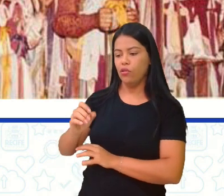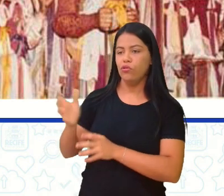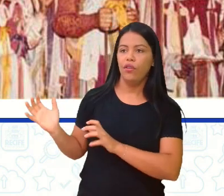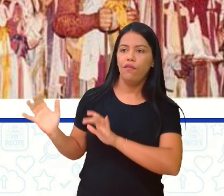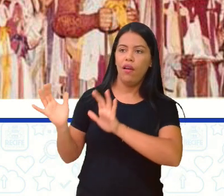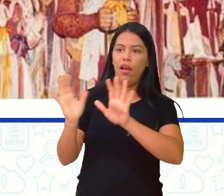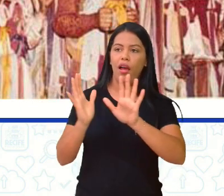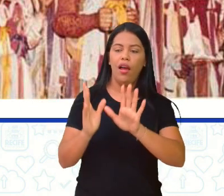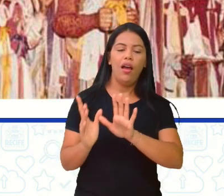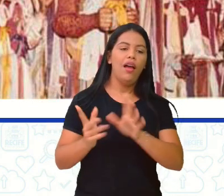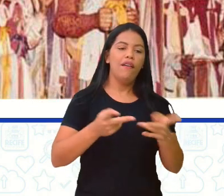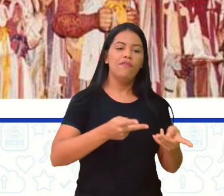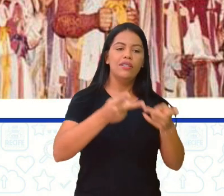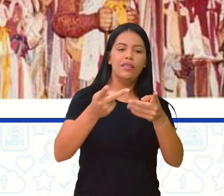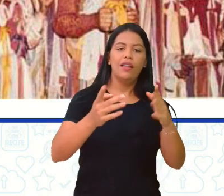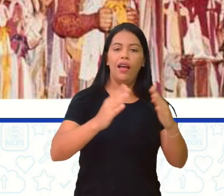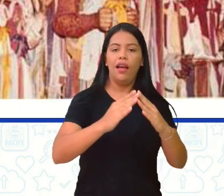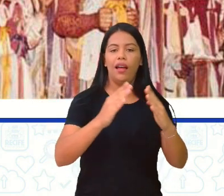casas das pessoas mais